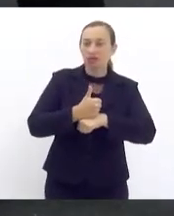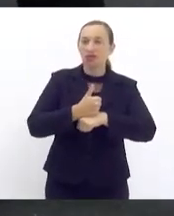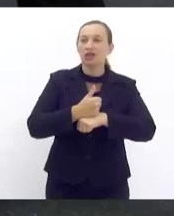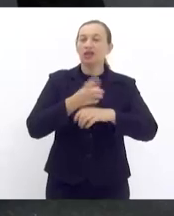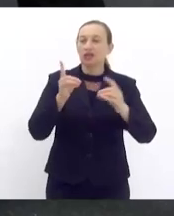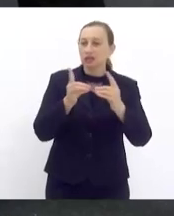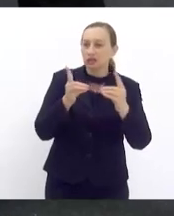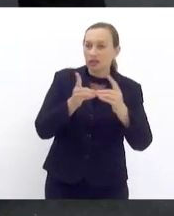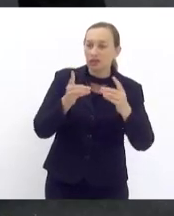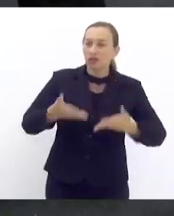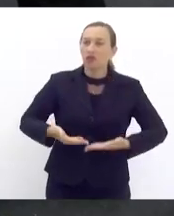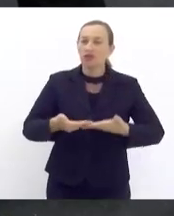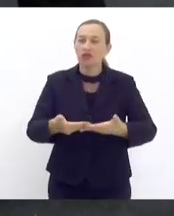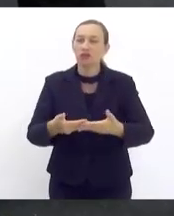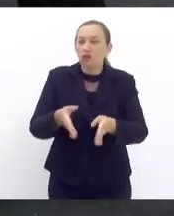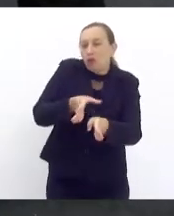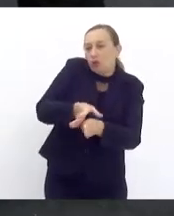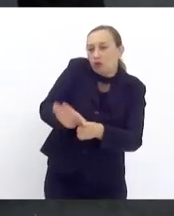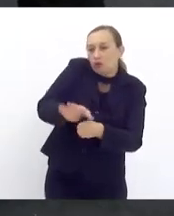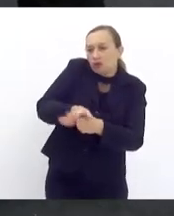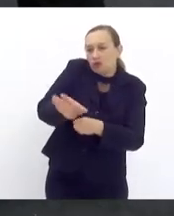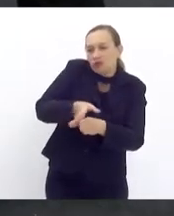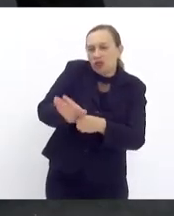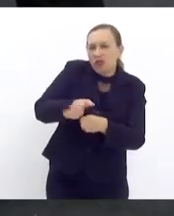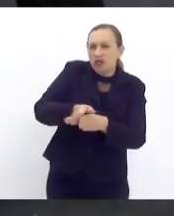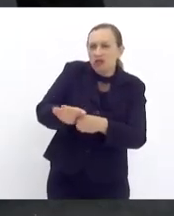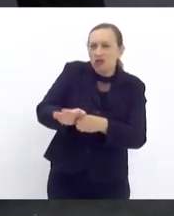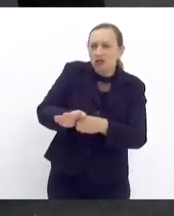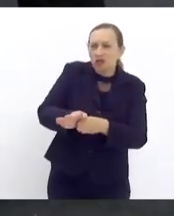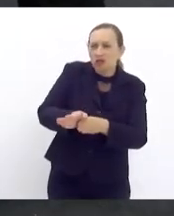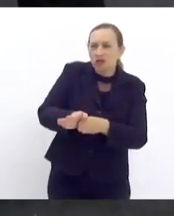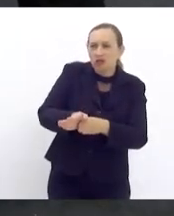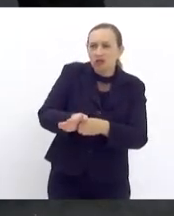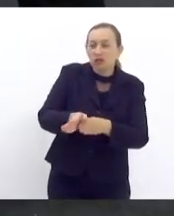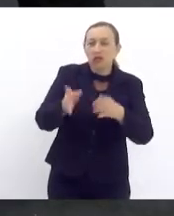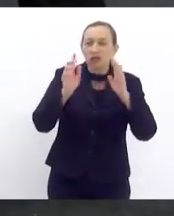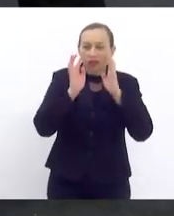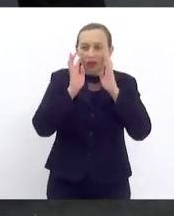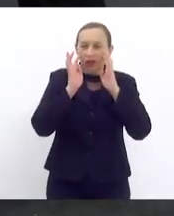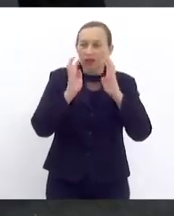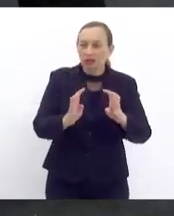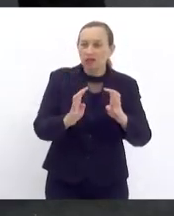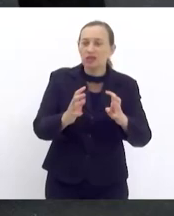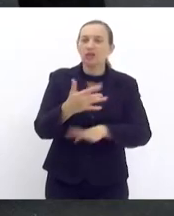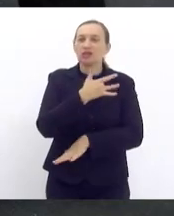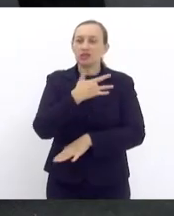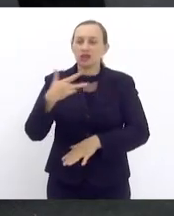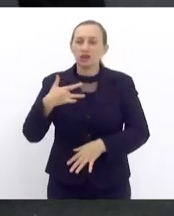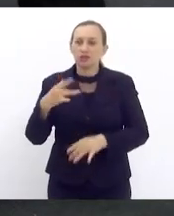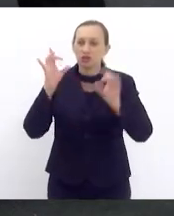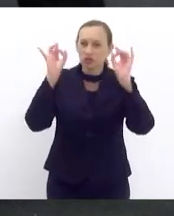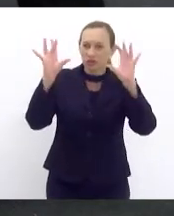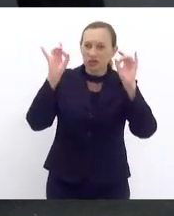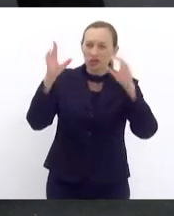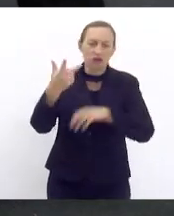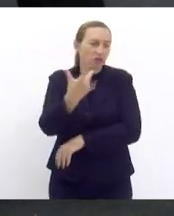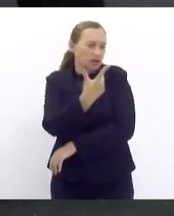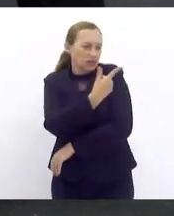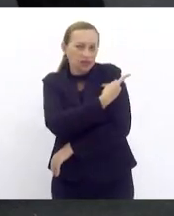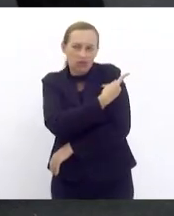além de oferecer orientações orientação sobre atenção integral saúde em especial vacinação